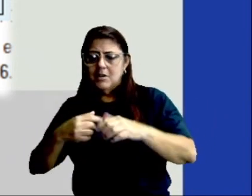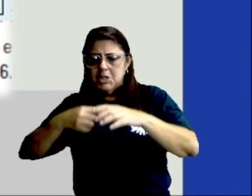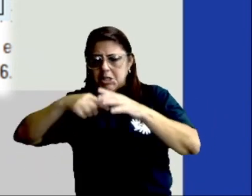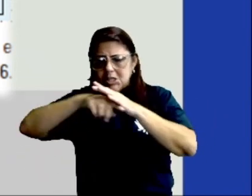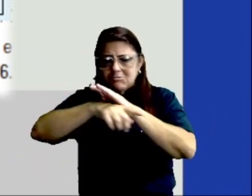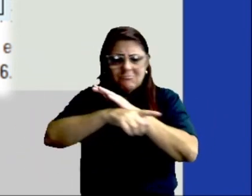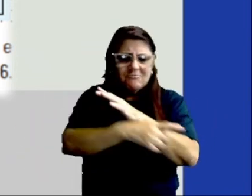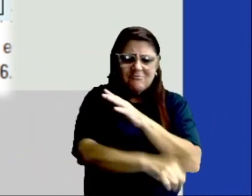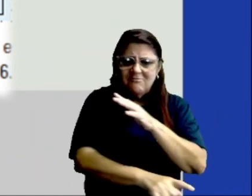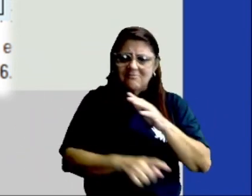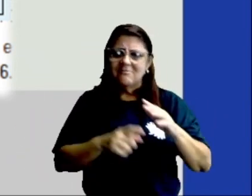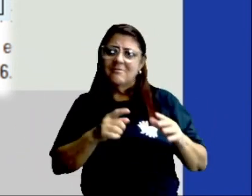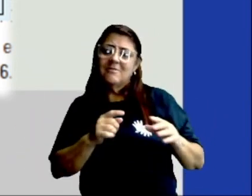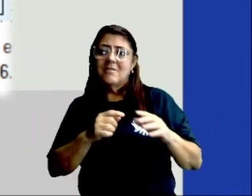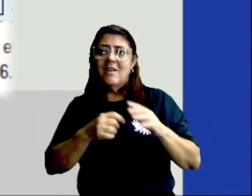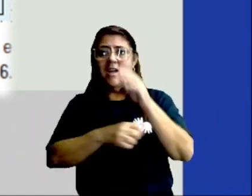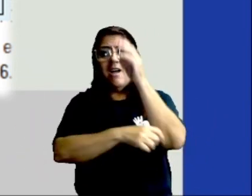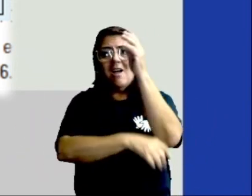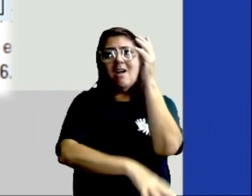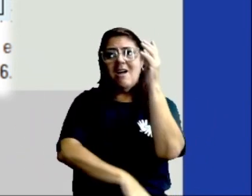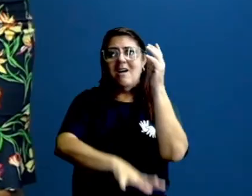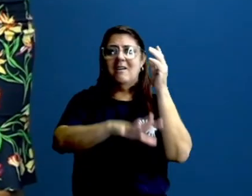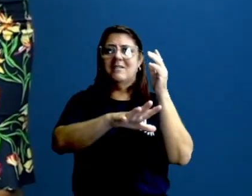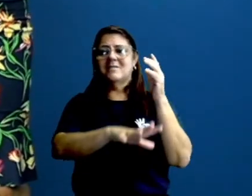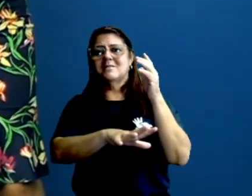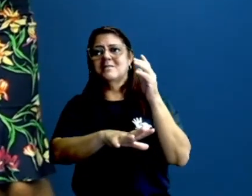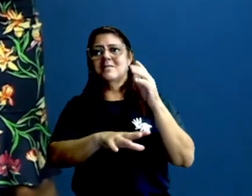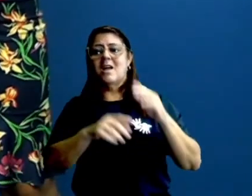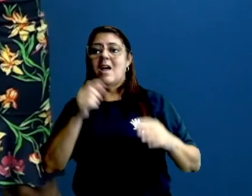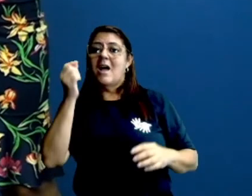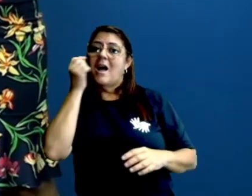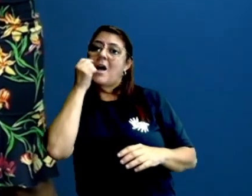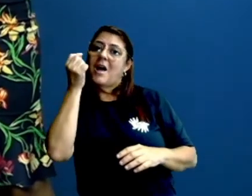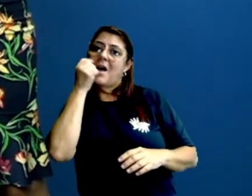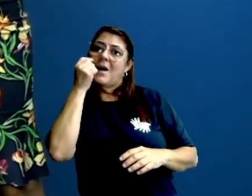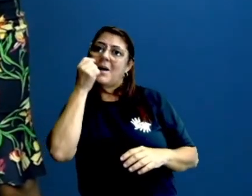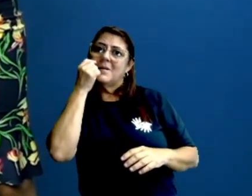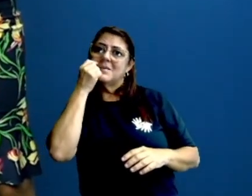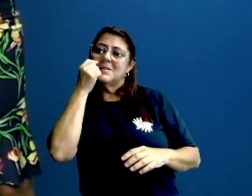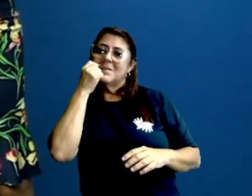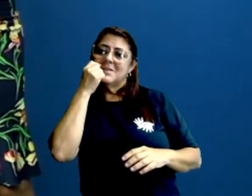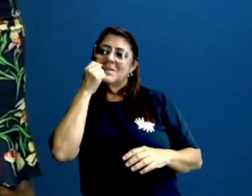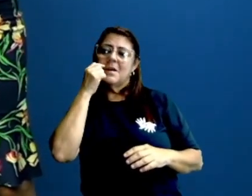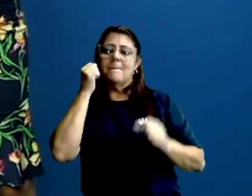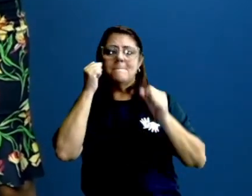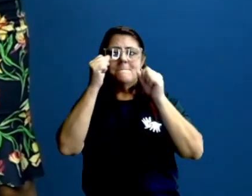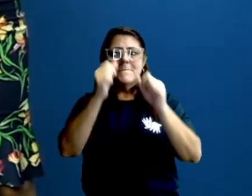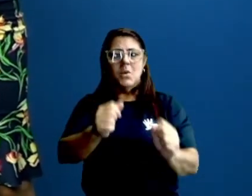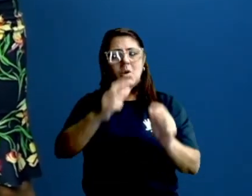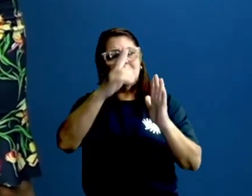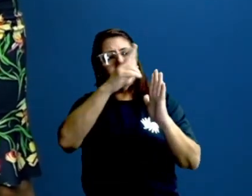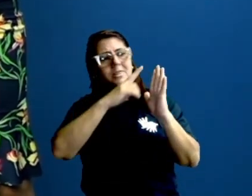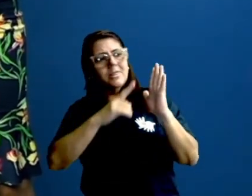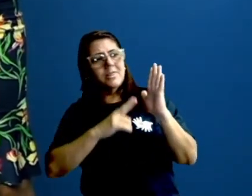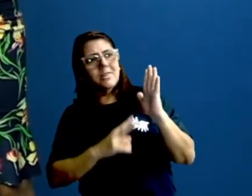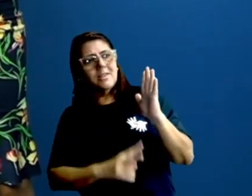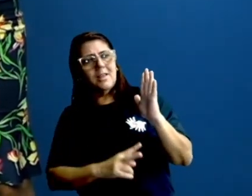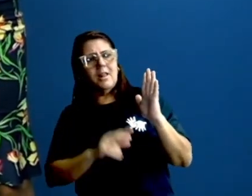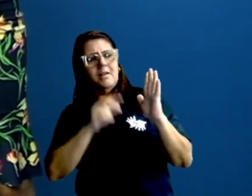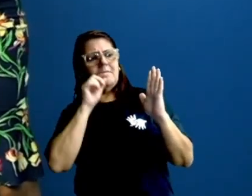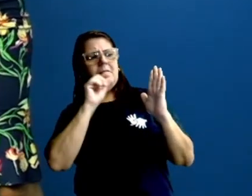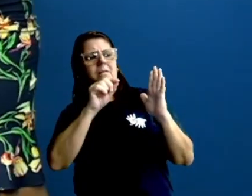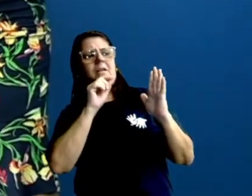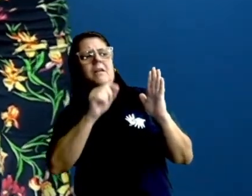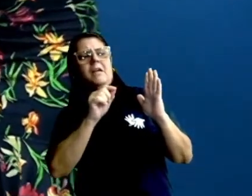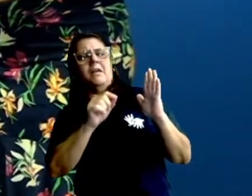da árvore. Então esse conto popular aqui, ó, da ratinha, você também pode ler, reler, né? Quem é o